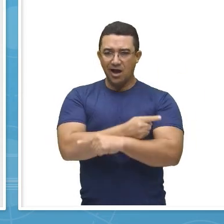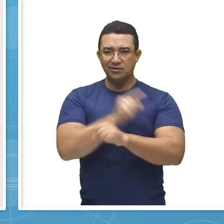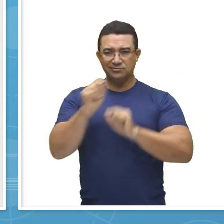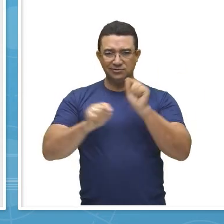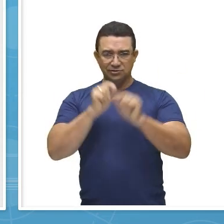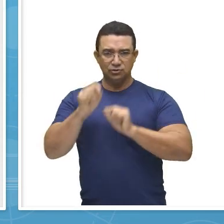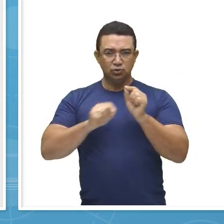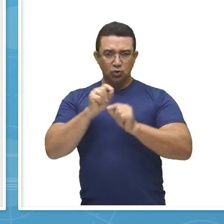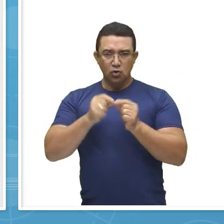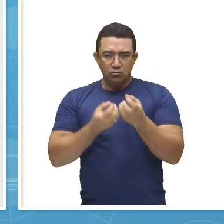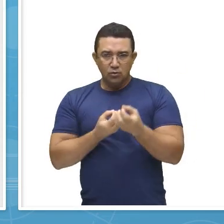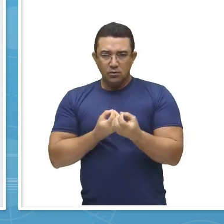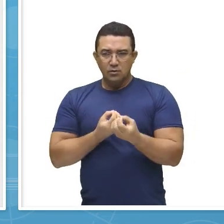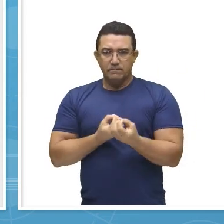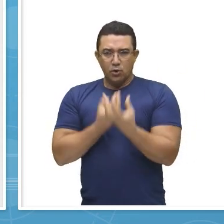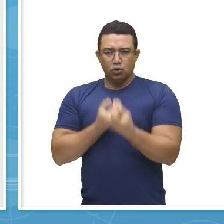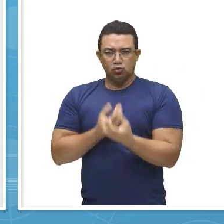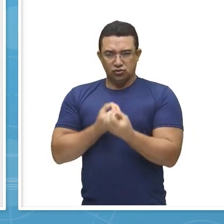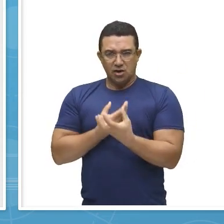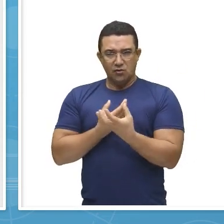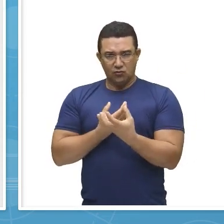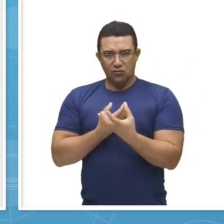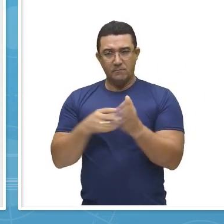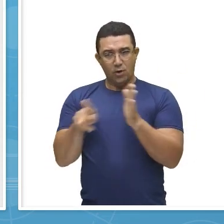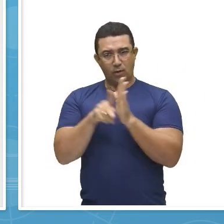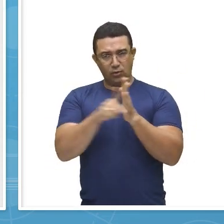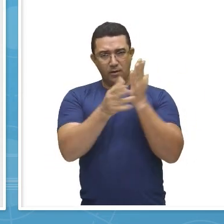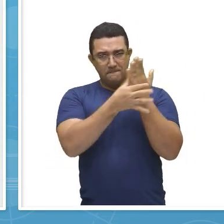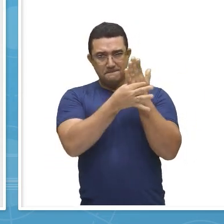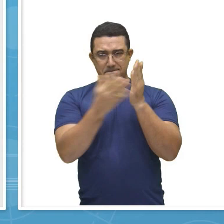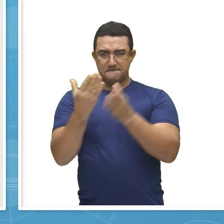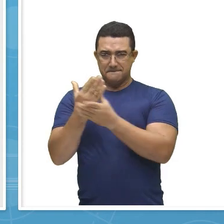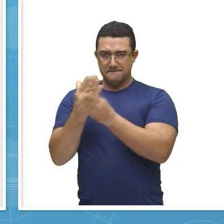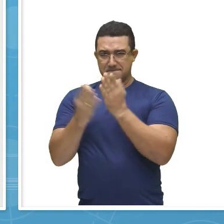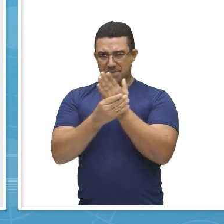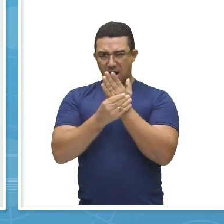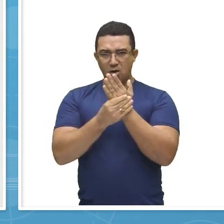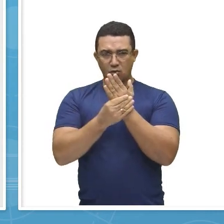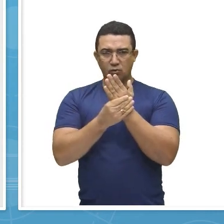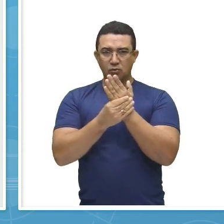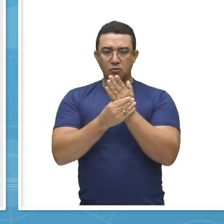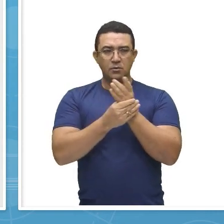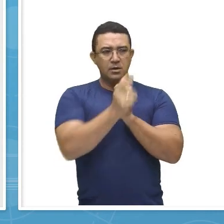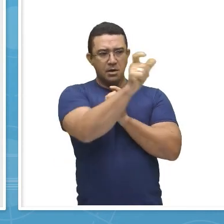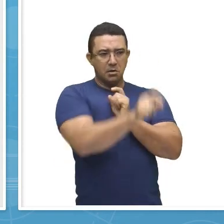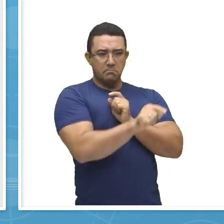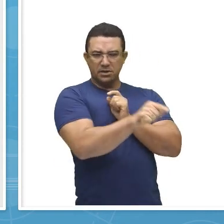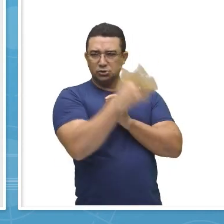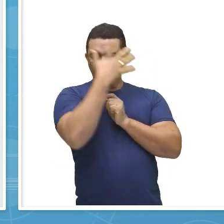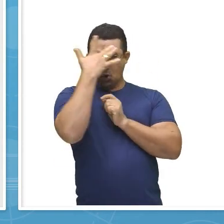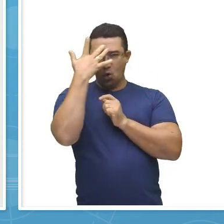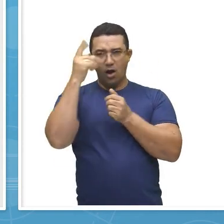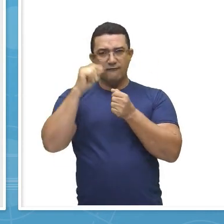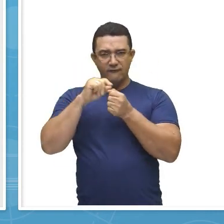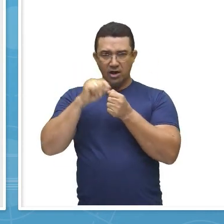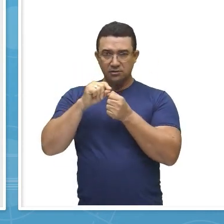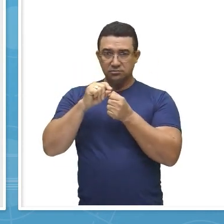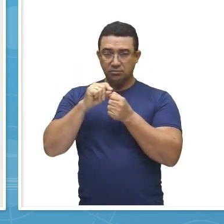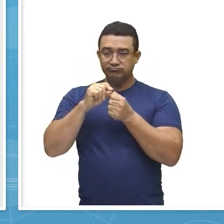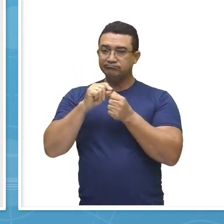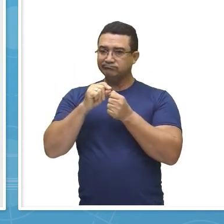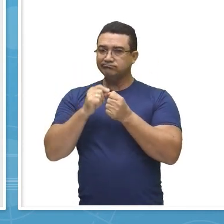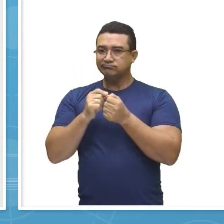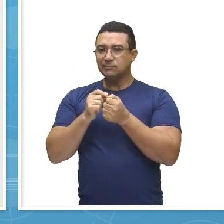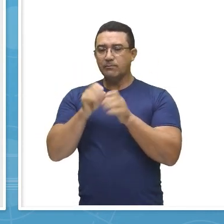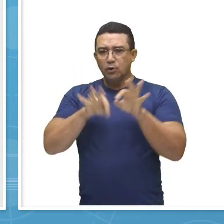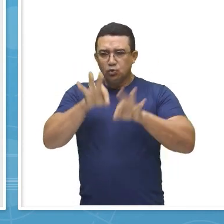produção artesanal que eu expliquei para vocês, que é aquele manual, onde geralmente é uma pessoa que faz, a produção industrial